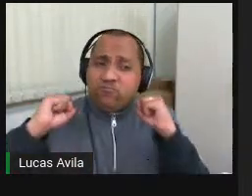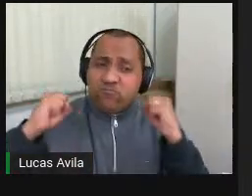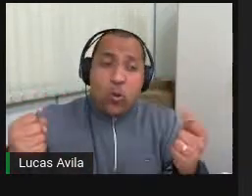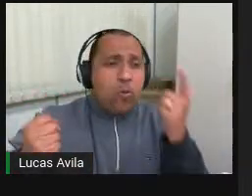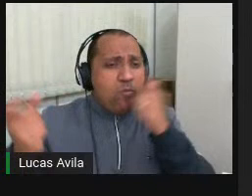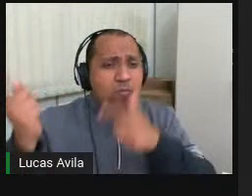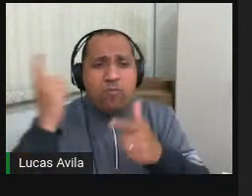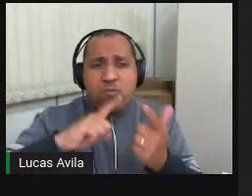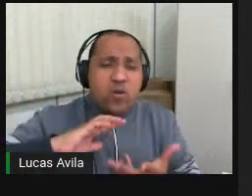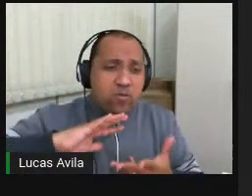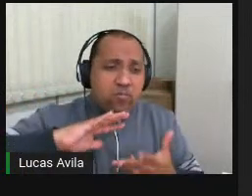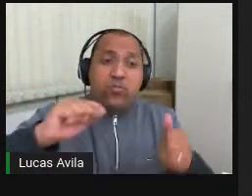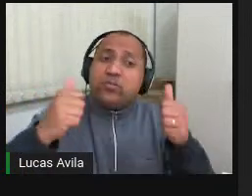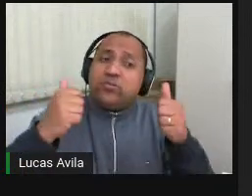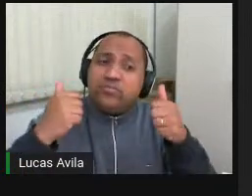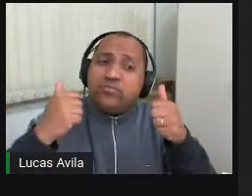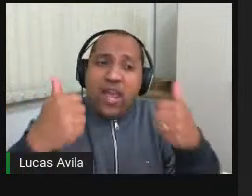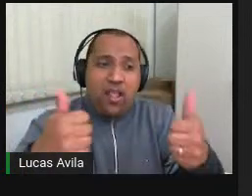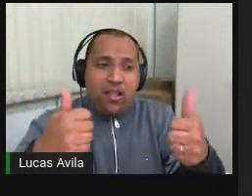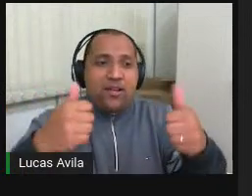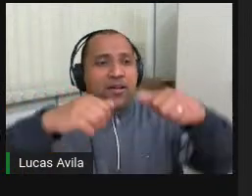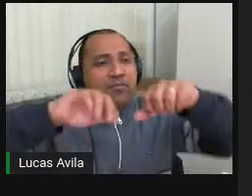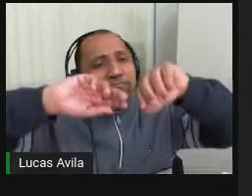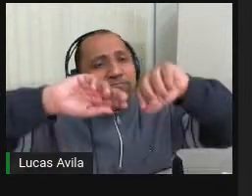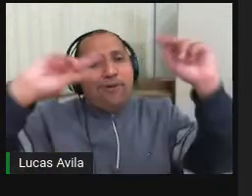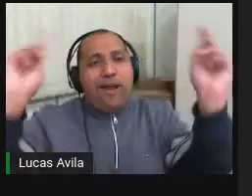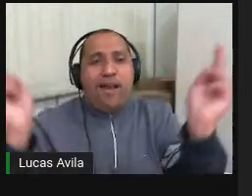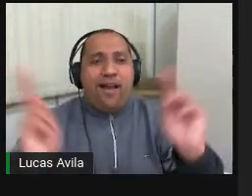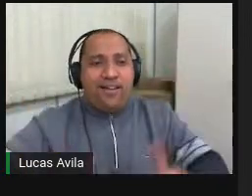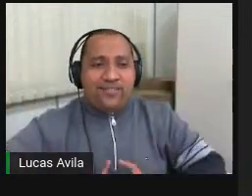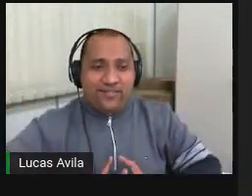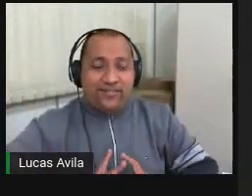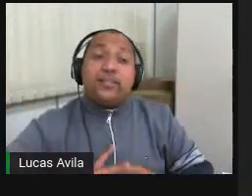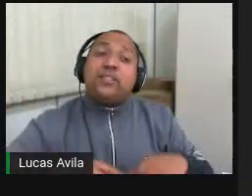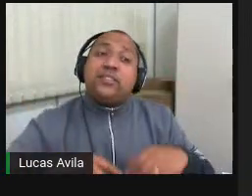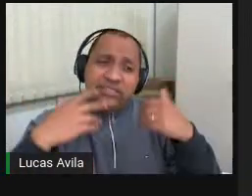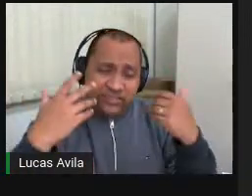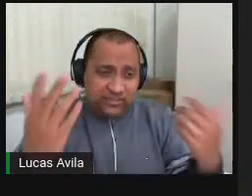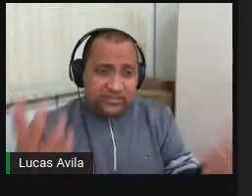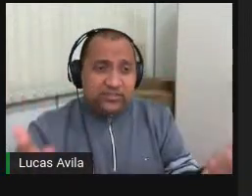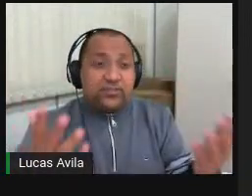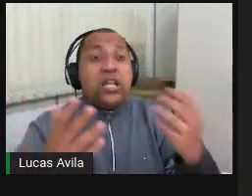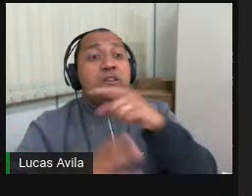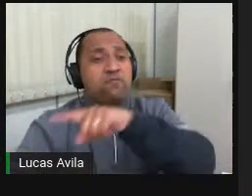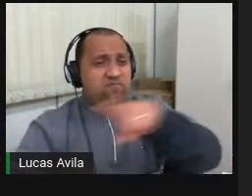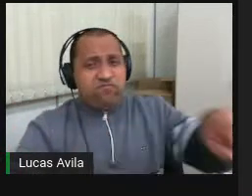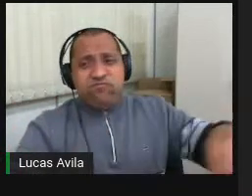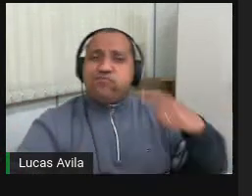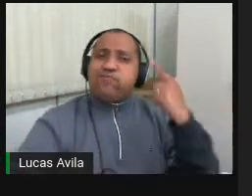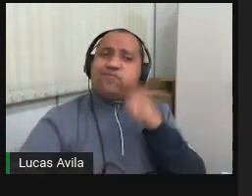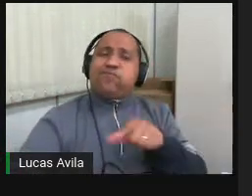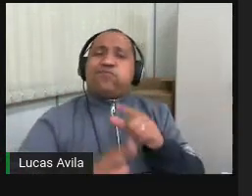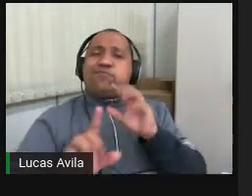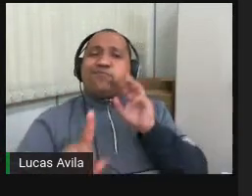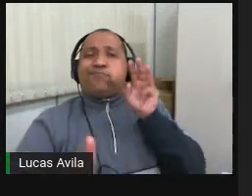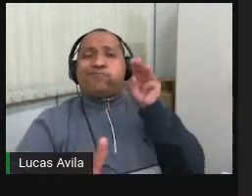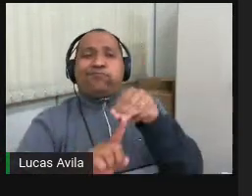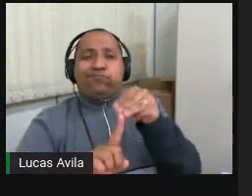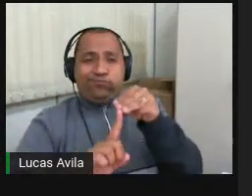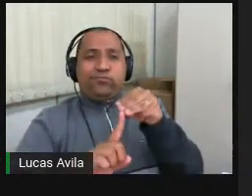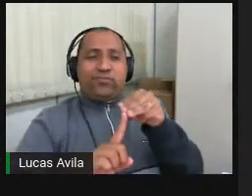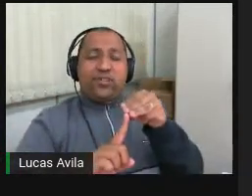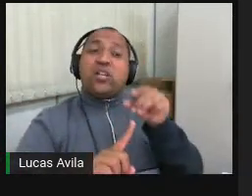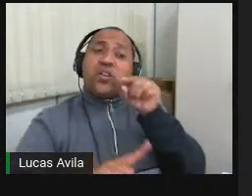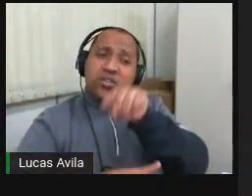melhor e de paz. E vocês, caros formandos, são a materialização da nossa missão. Levem o nome da